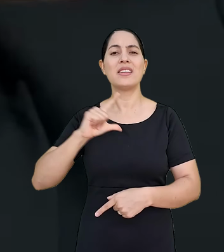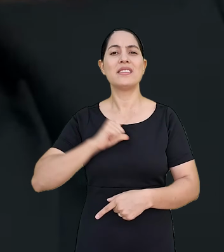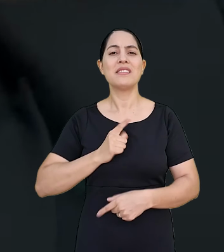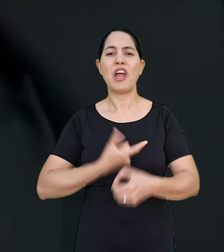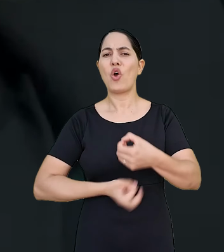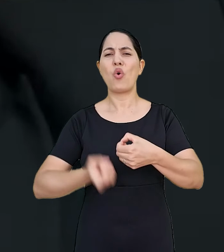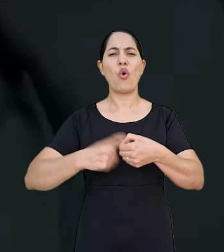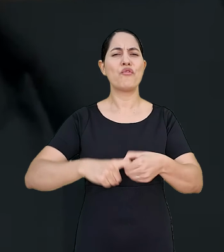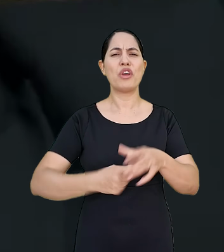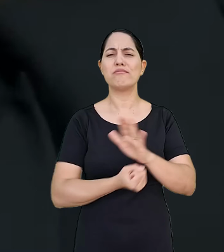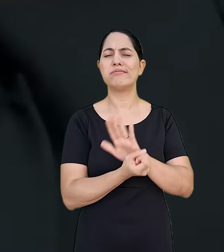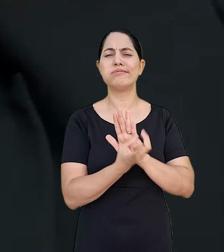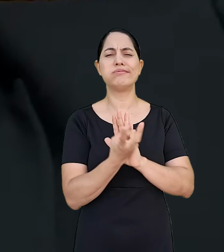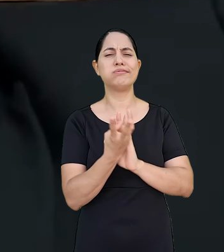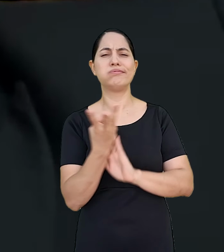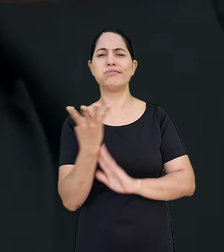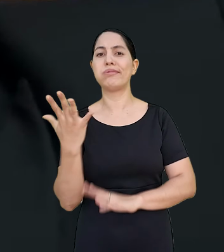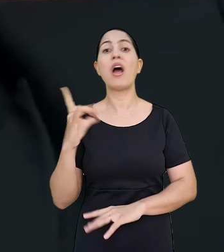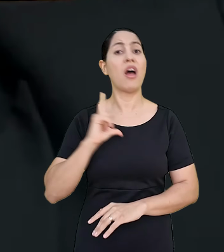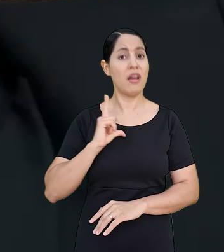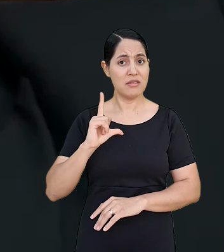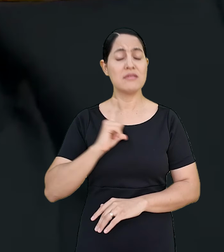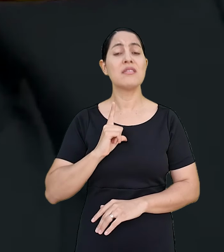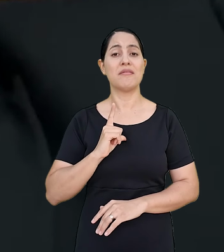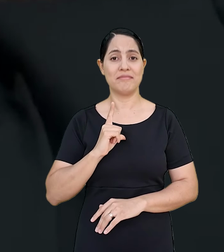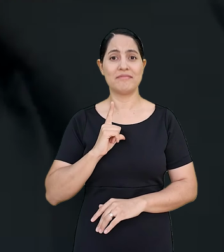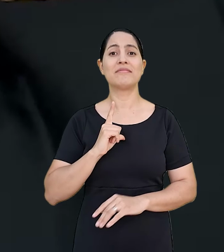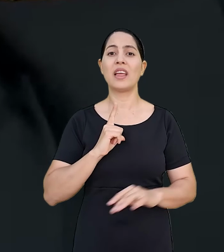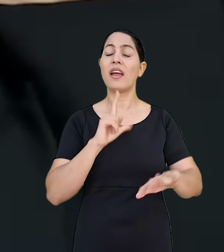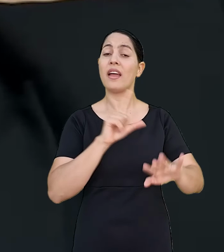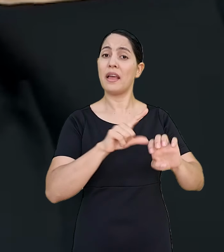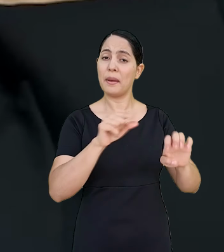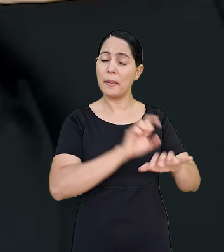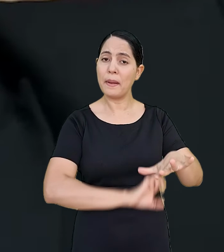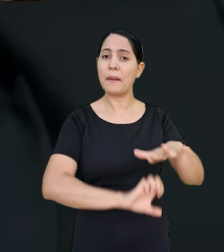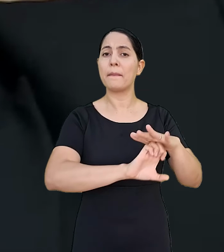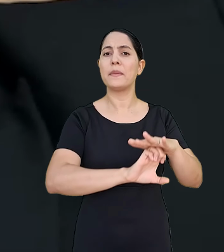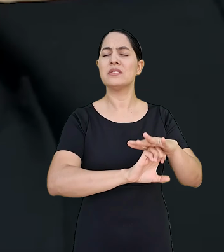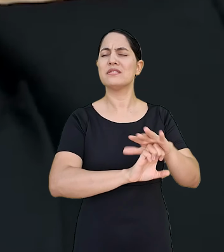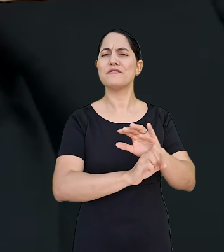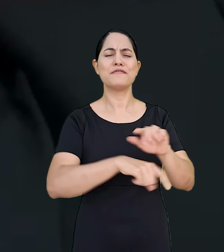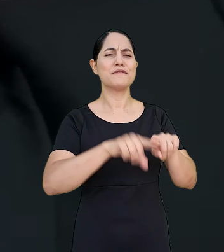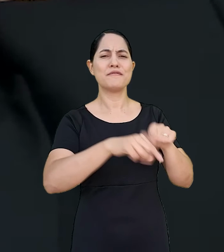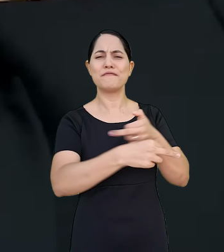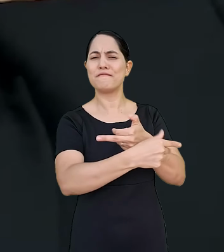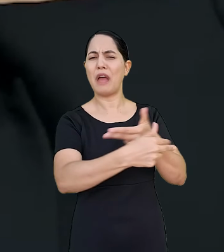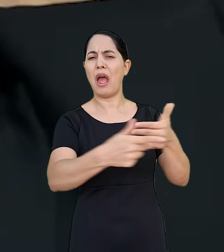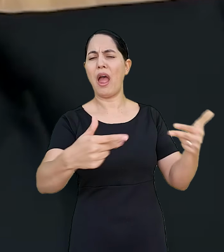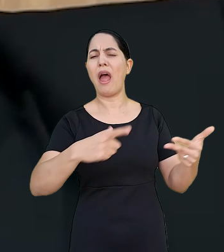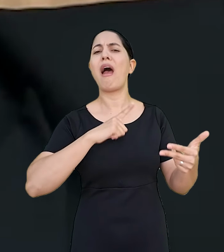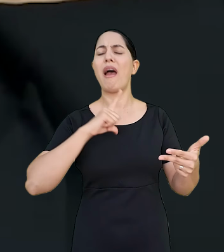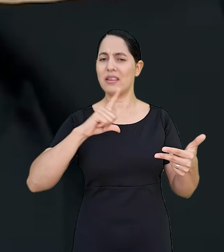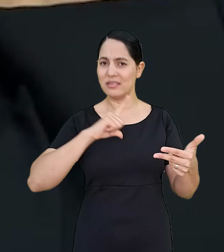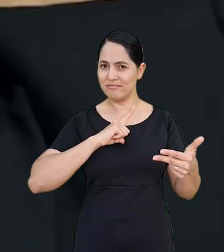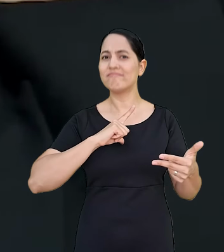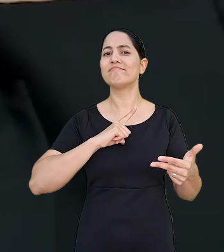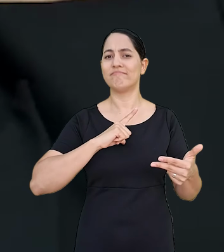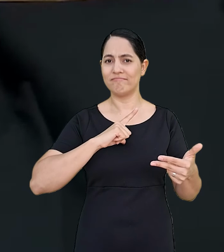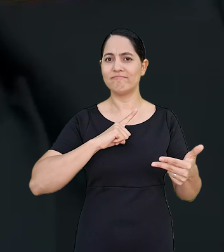diversos convênios entre inúmeros parceiros, empresas como um todo, que estarão ali